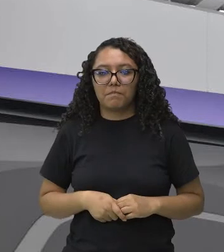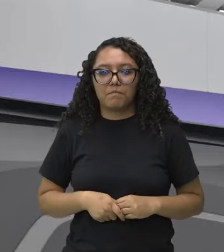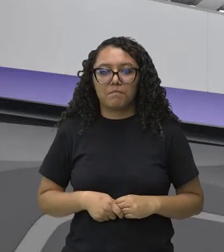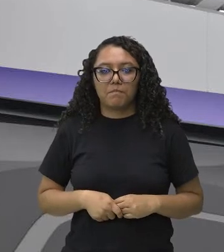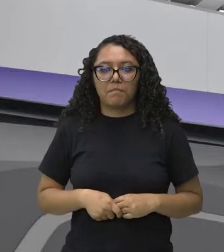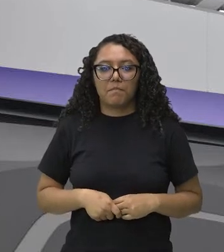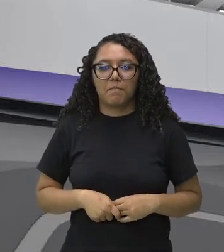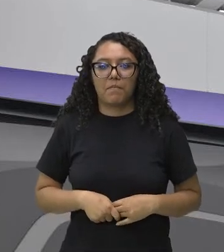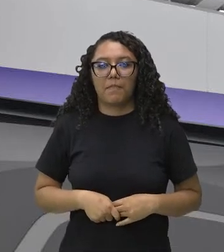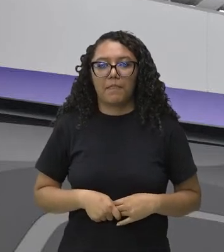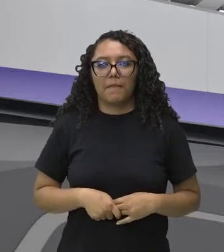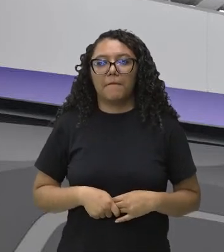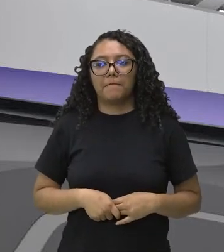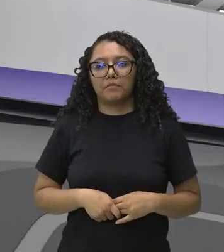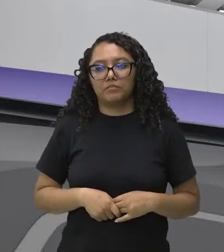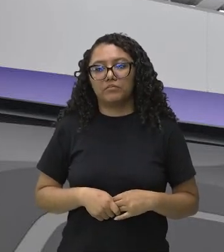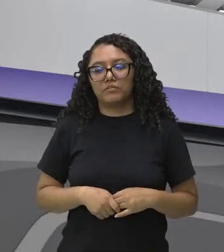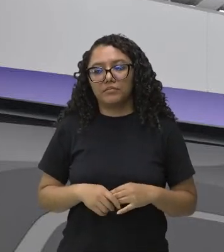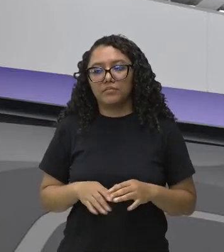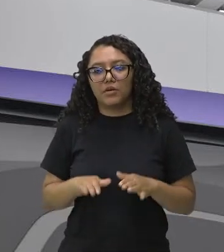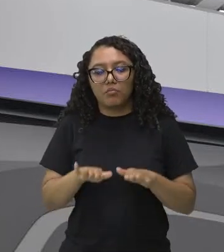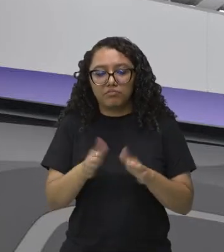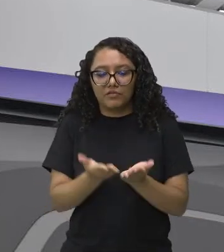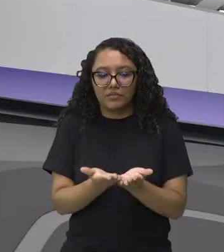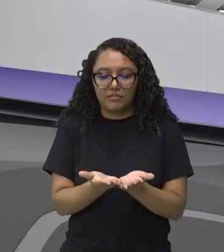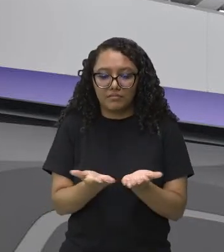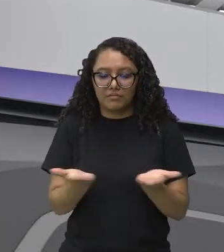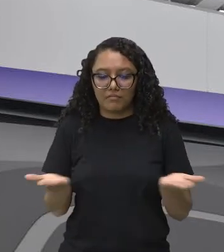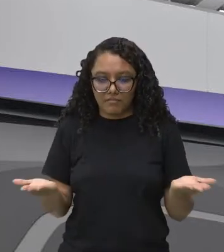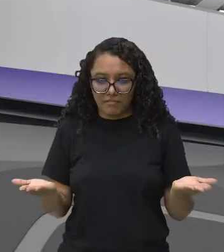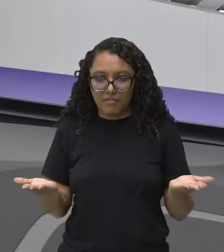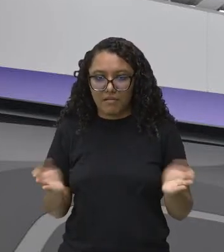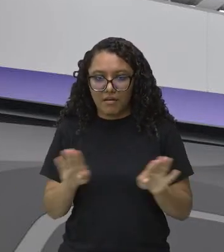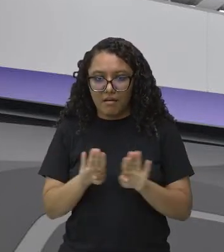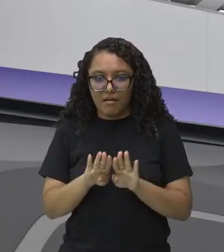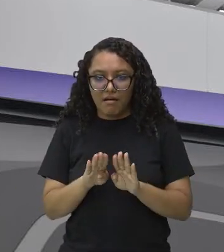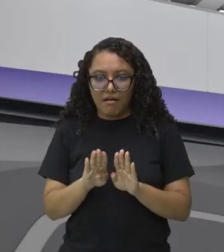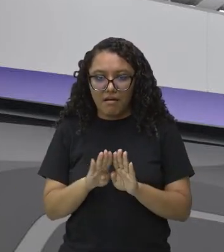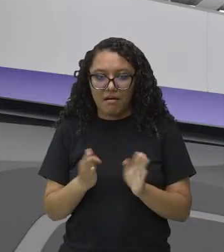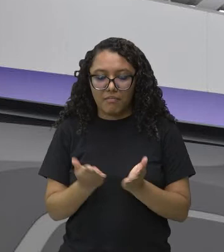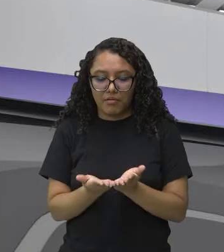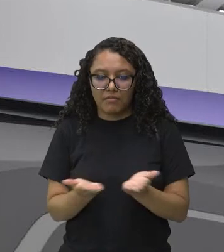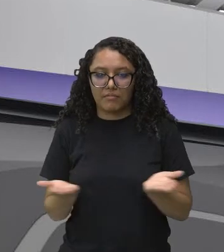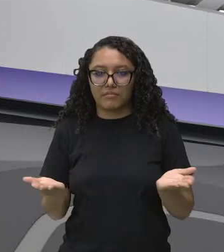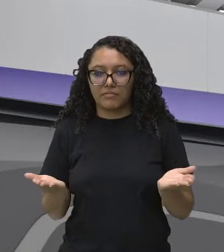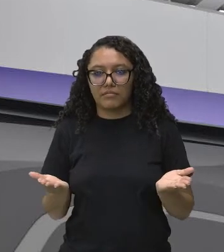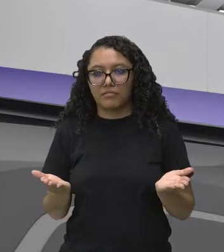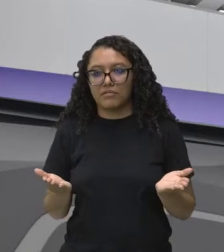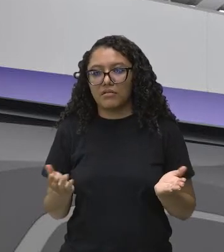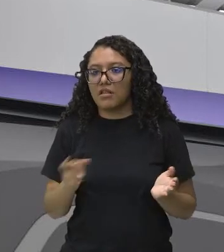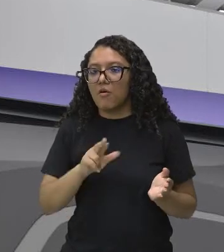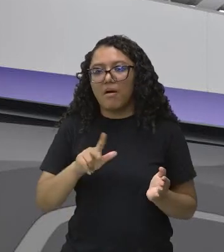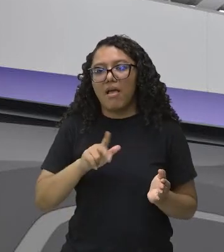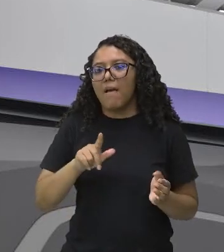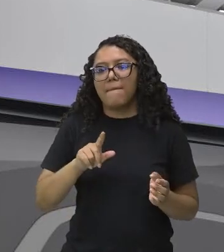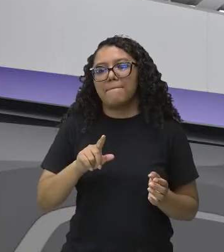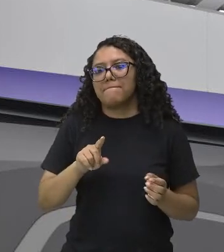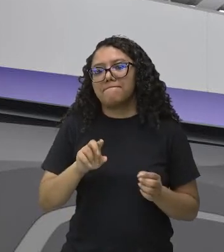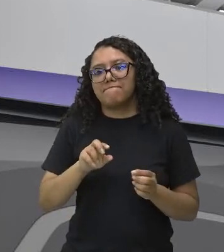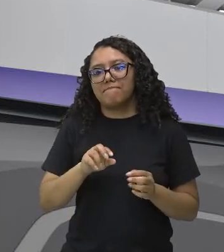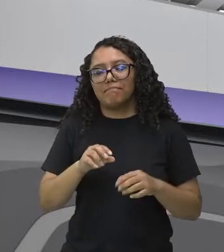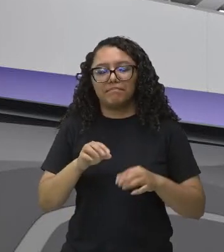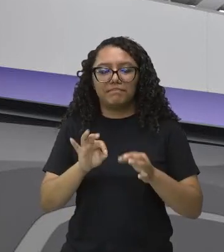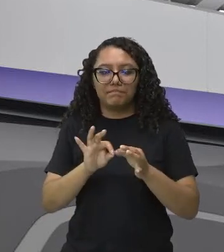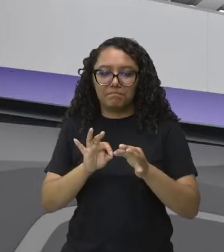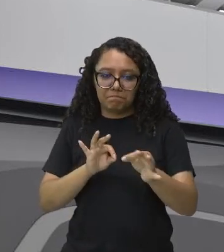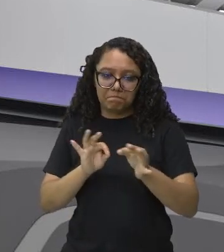você planifica ela, né, você não tem mais uma figura em 3 dimensões, ou um objeto em 3 dimensões.